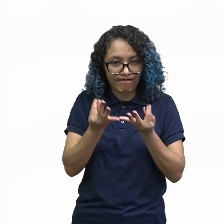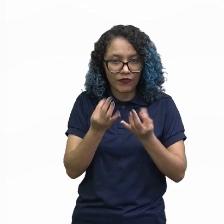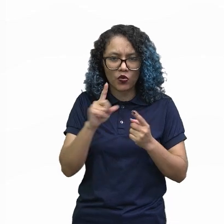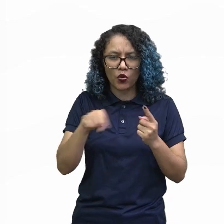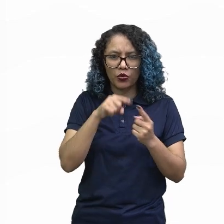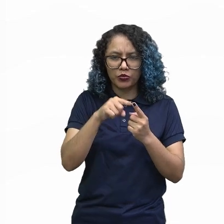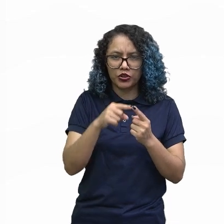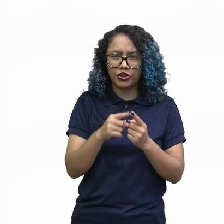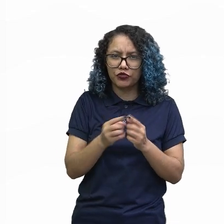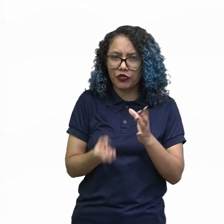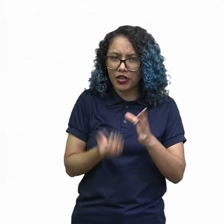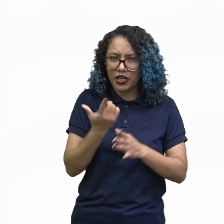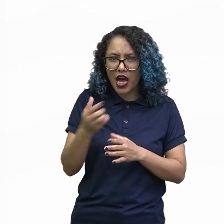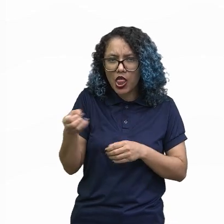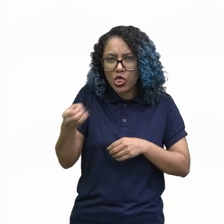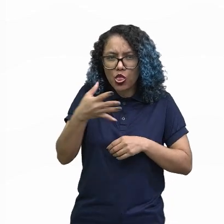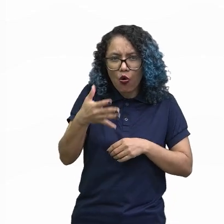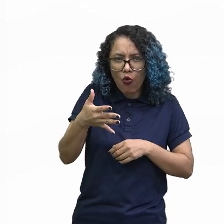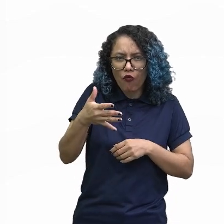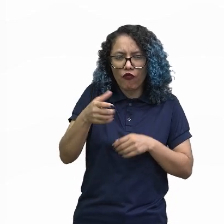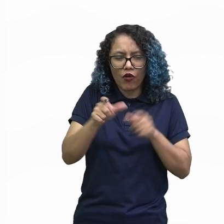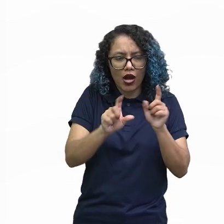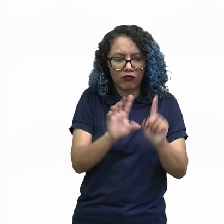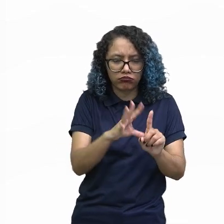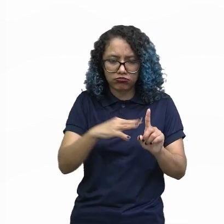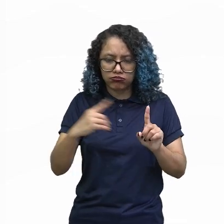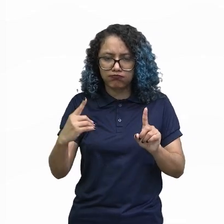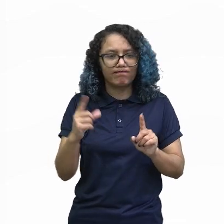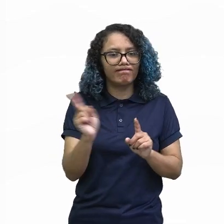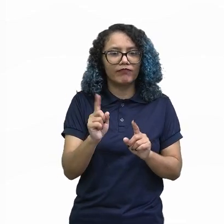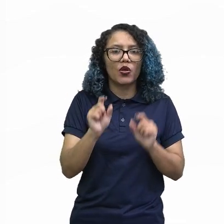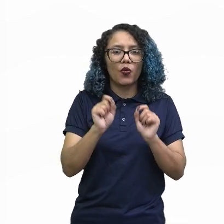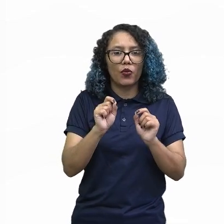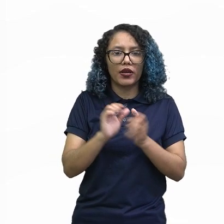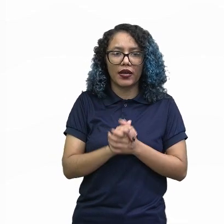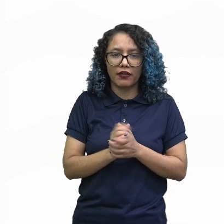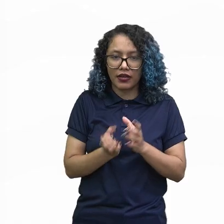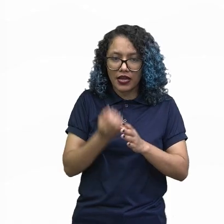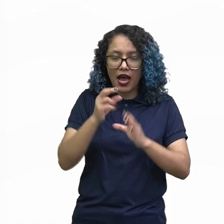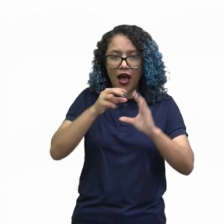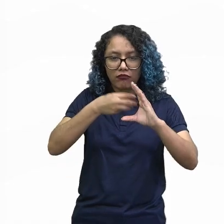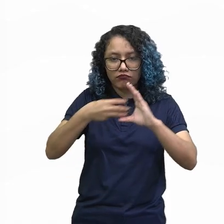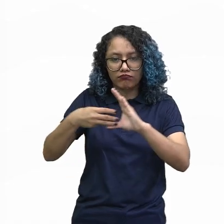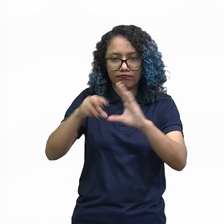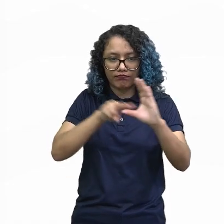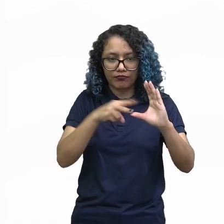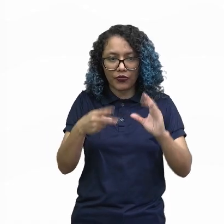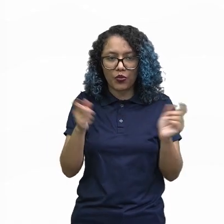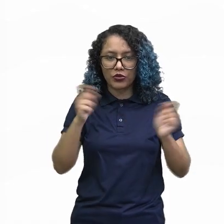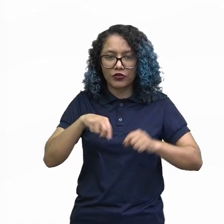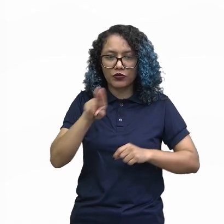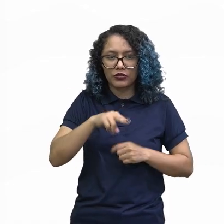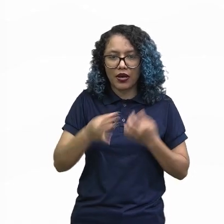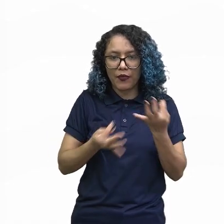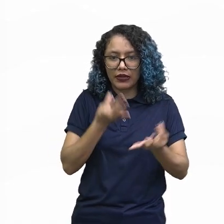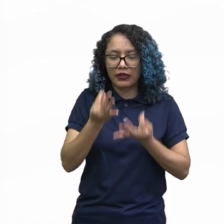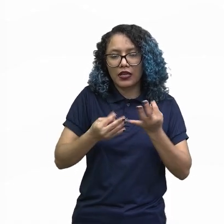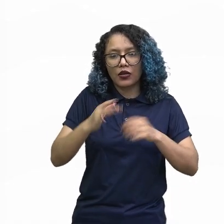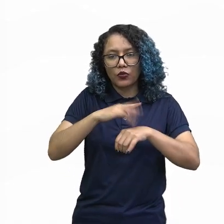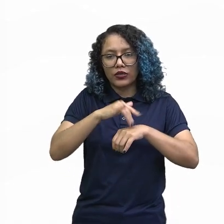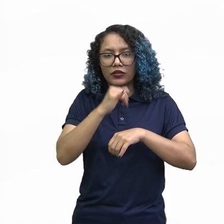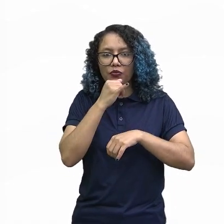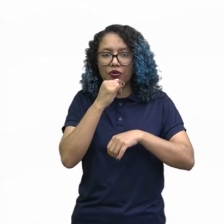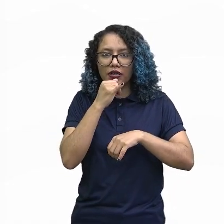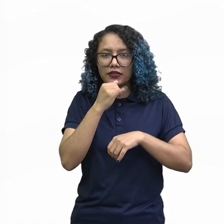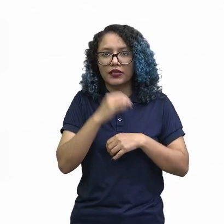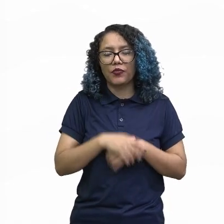objetivo a criação de um novo indivíduo, mas sim a formação de células-tronco que poderiam ser utilizadas no tratamento de doenças como o